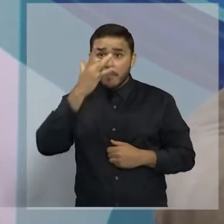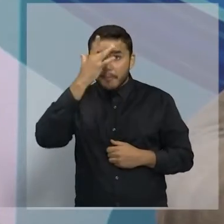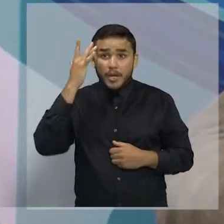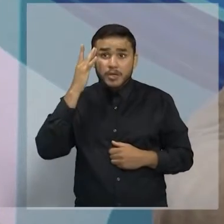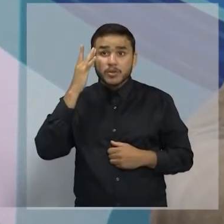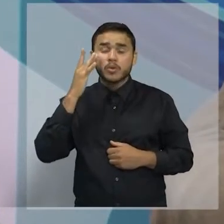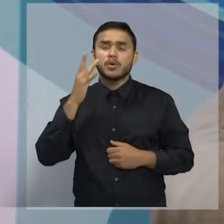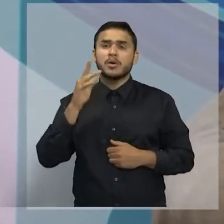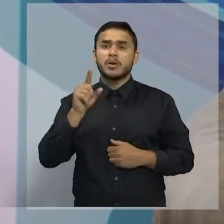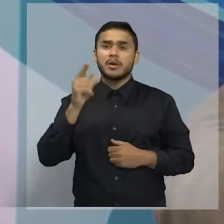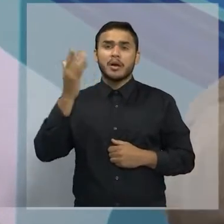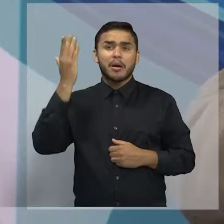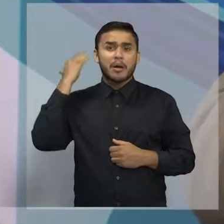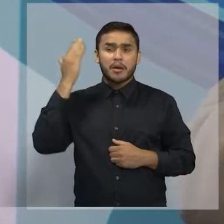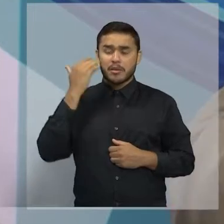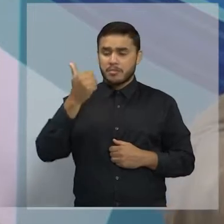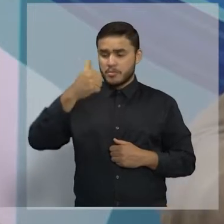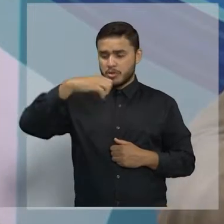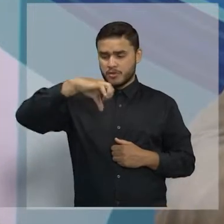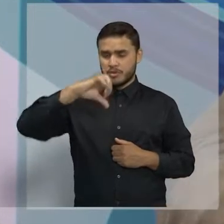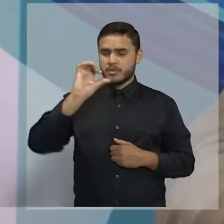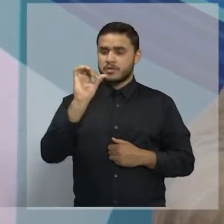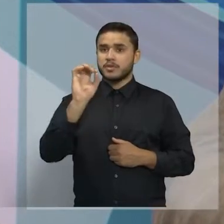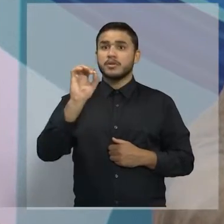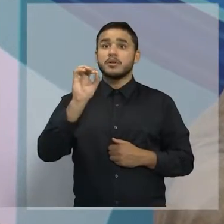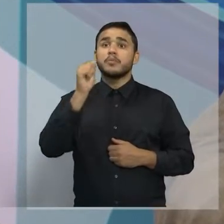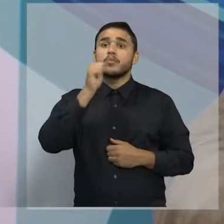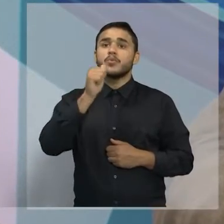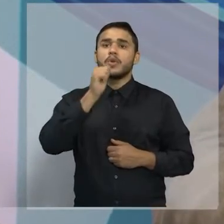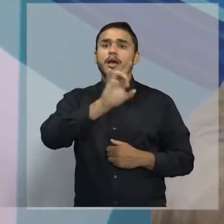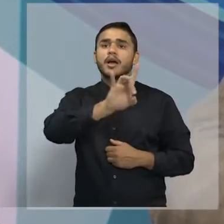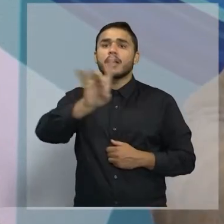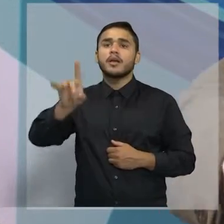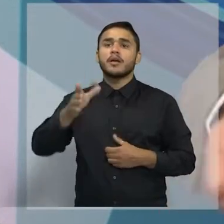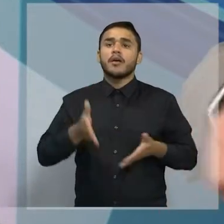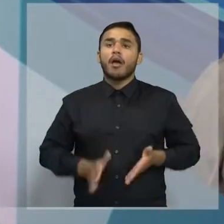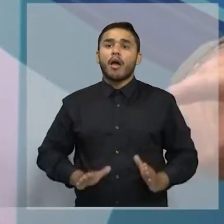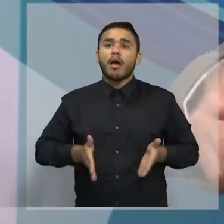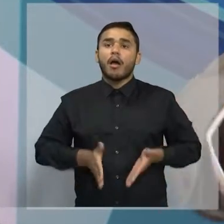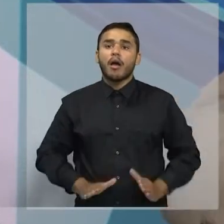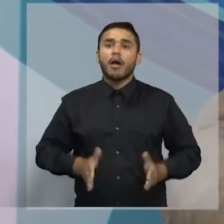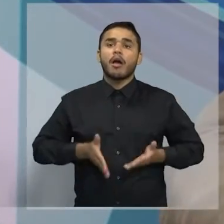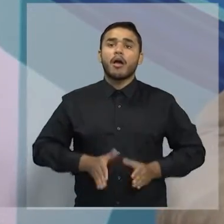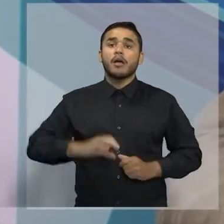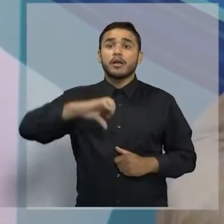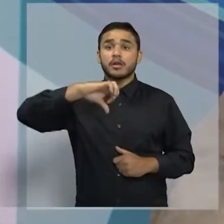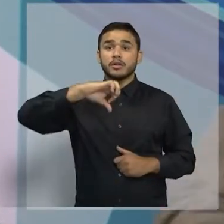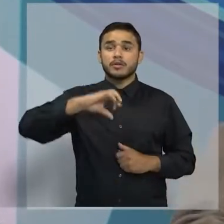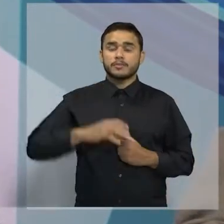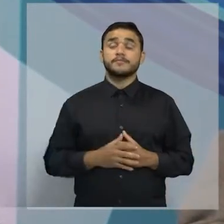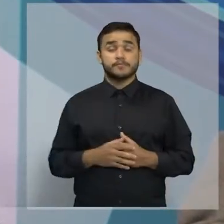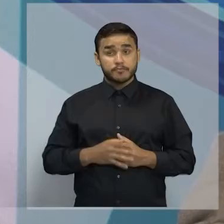As mulheres, em 1960, tinham 9 filhos, né, por mulher. Hoje, aqui, ano que vem, em